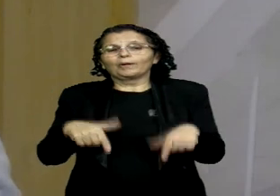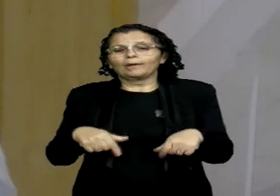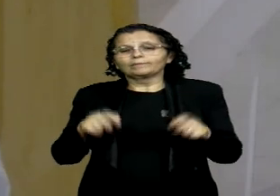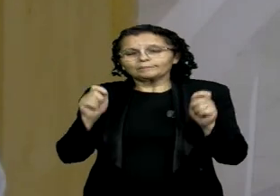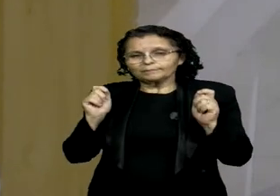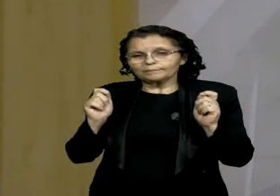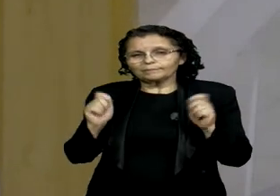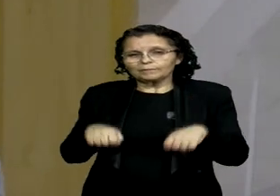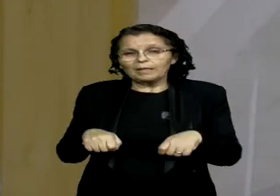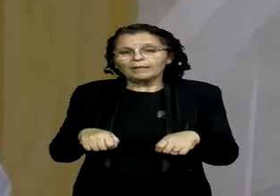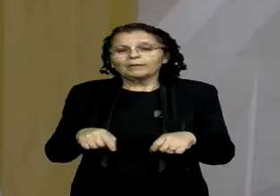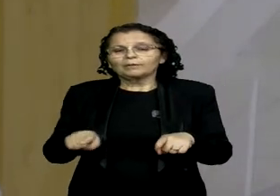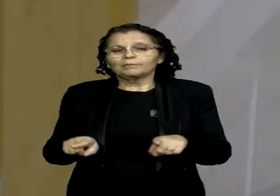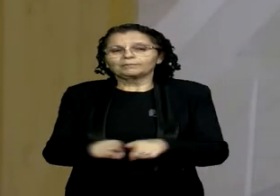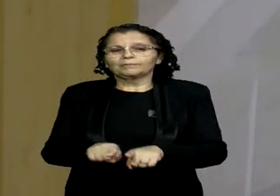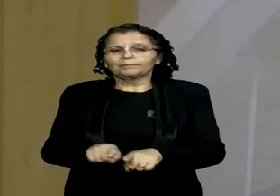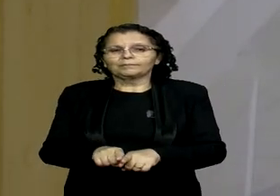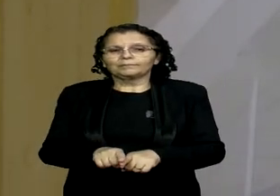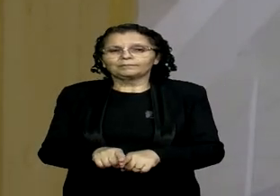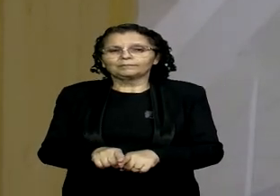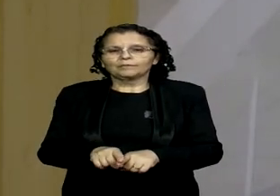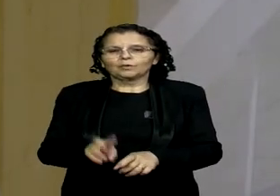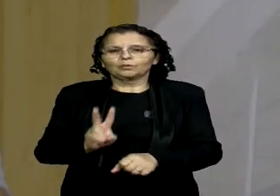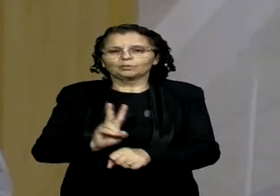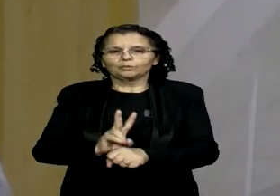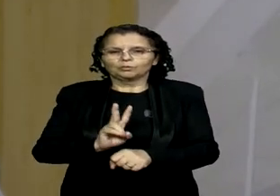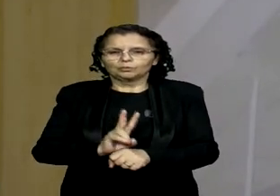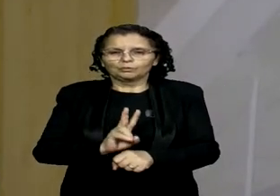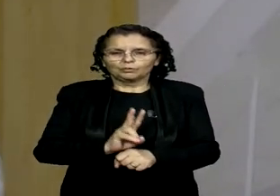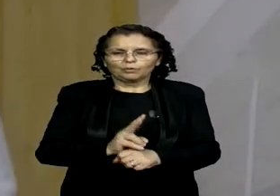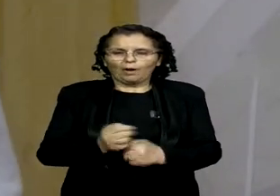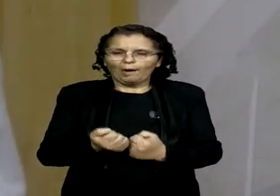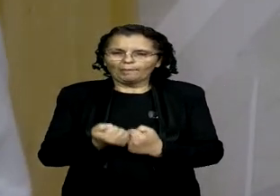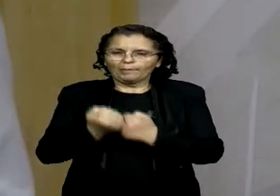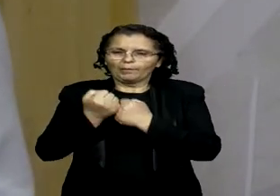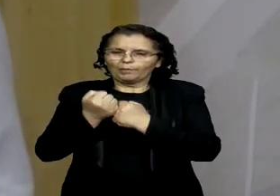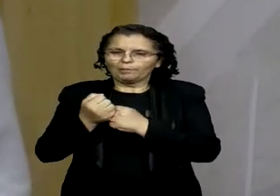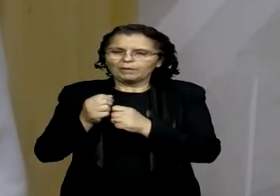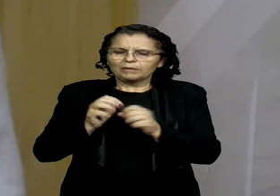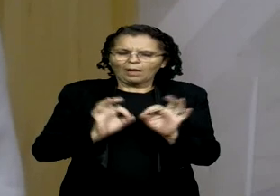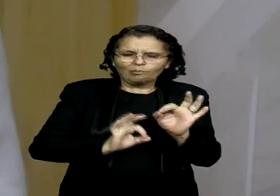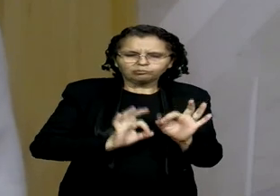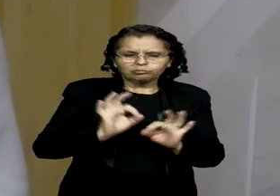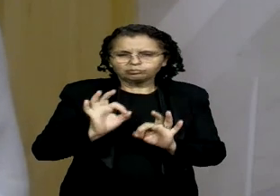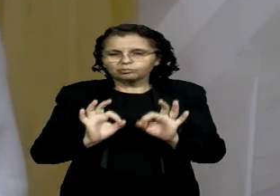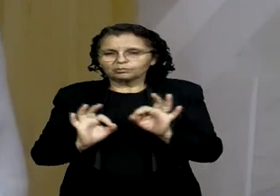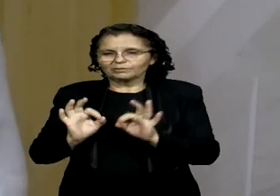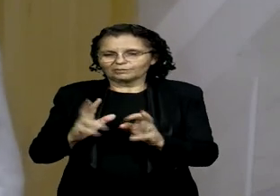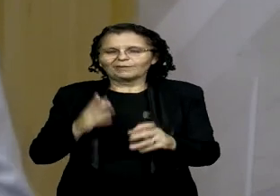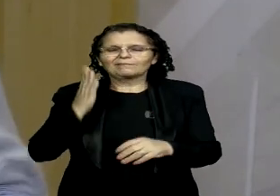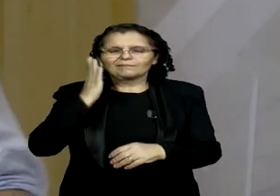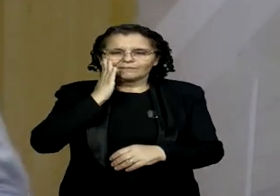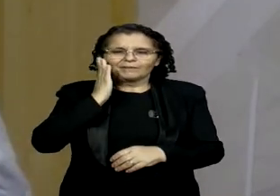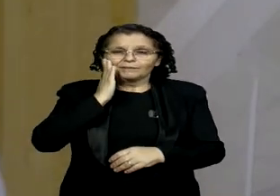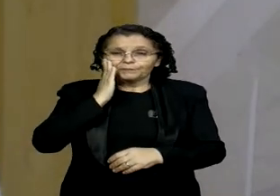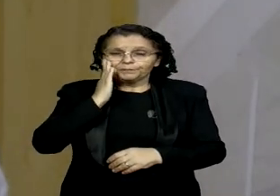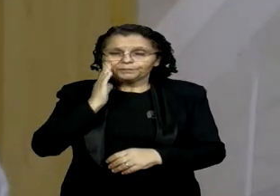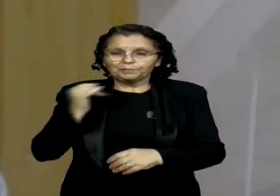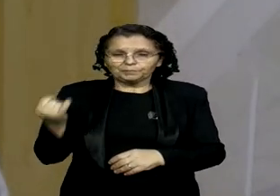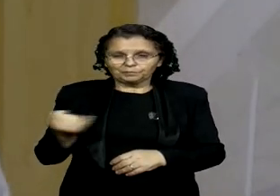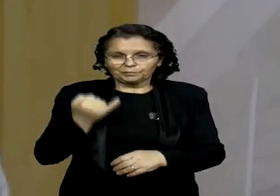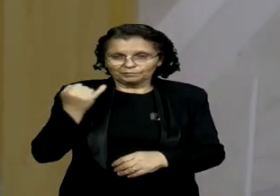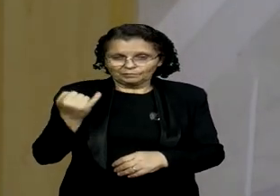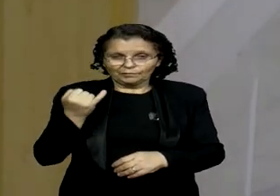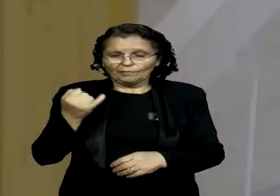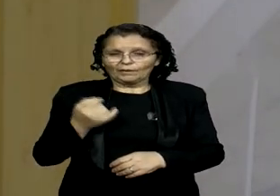que necessitam de cuidado, apoio, reforma, enfim. Então, é sempre importante,